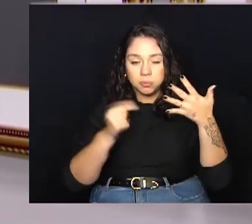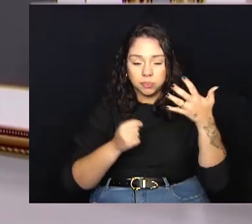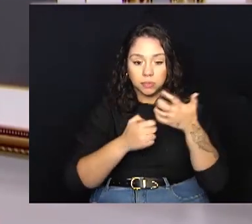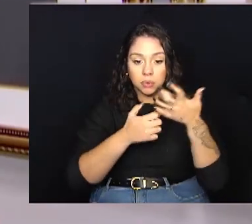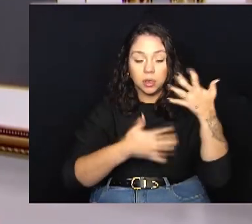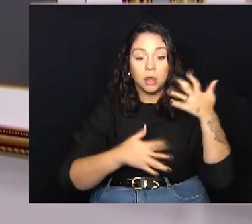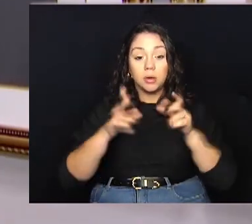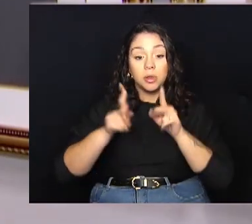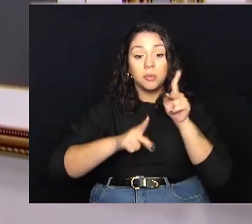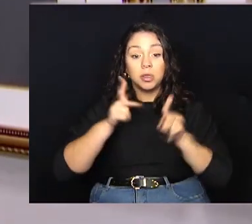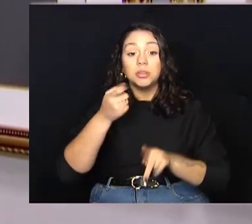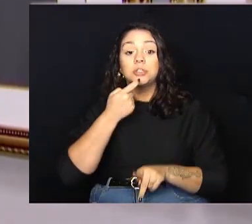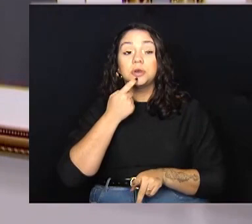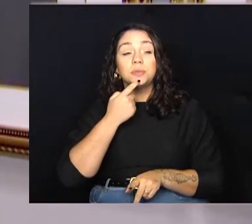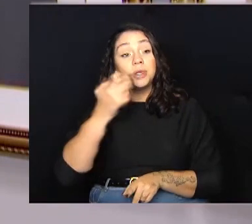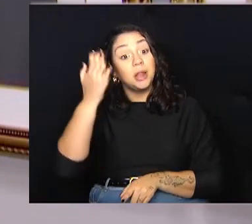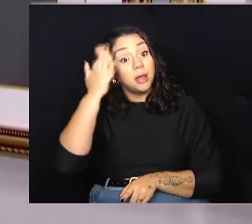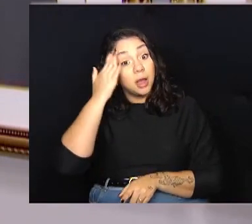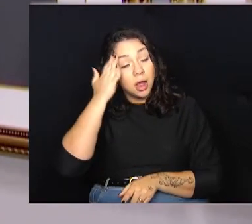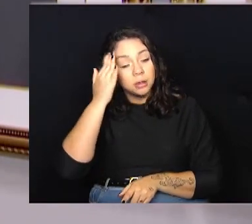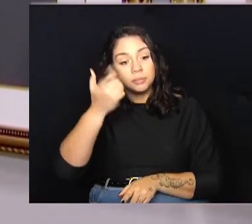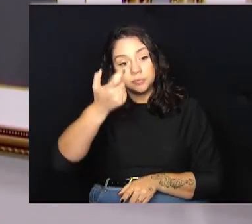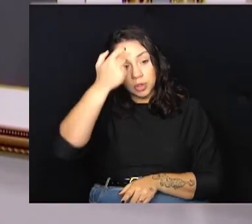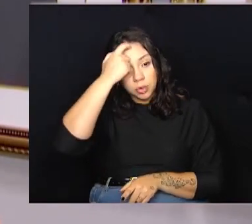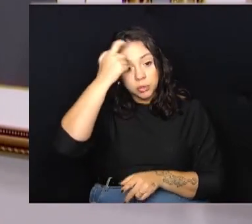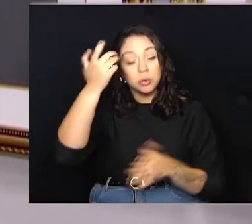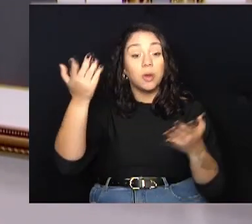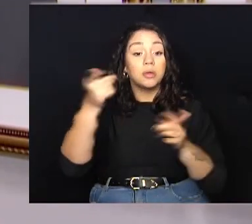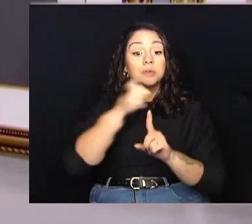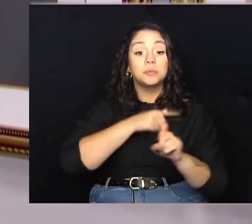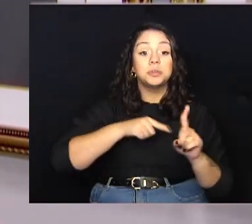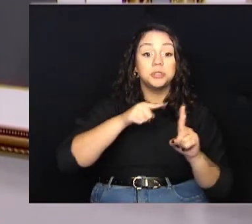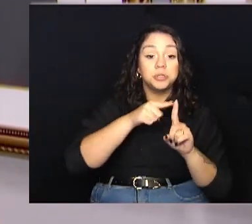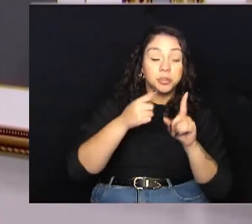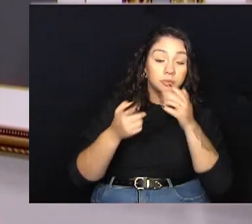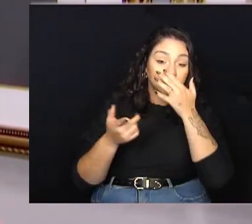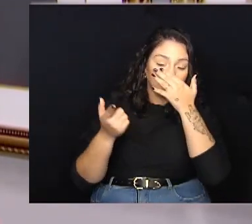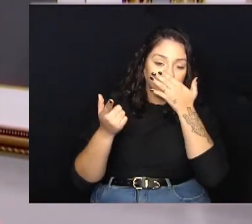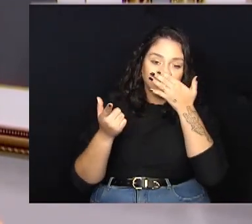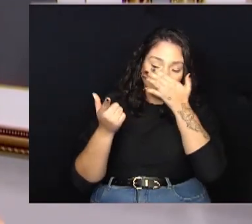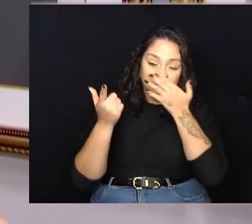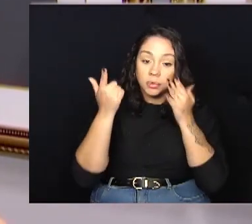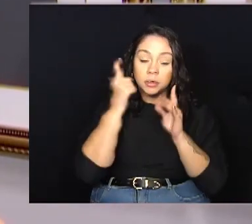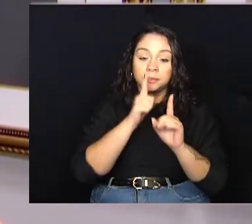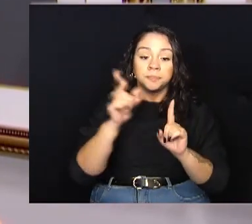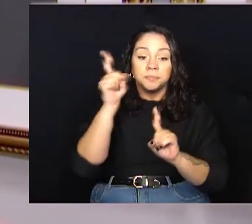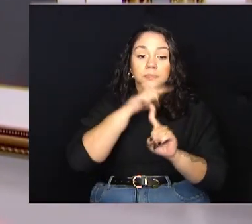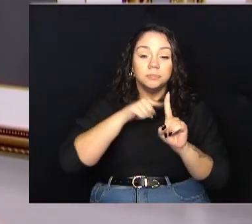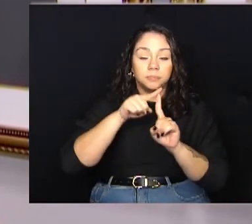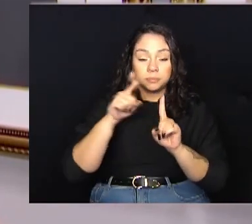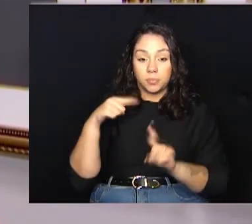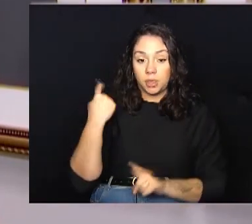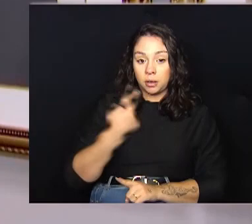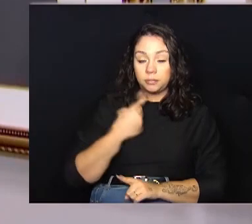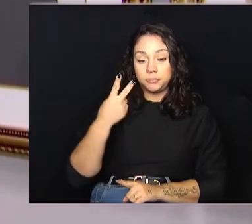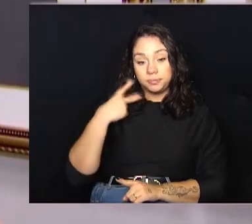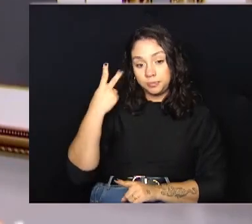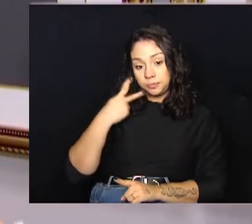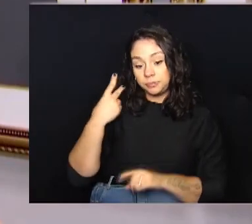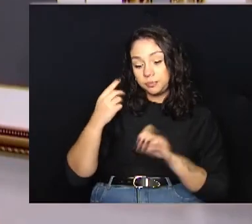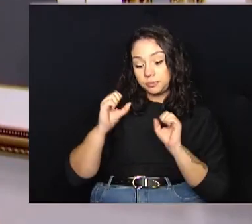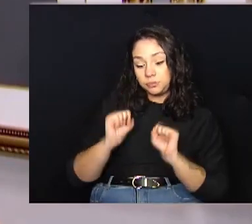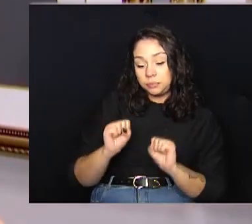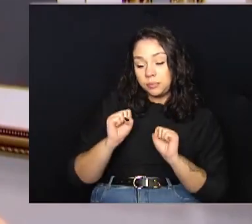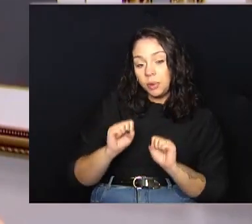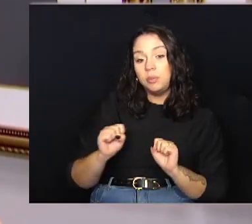a população de Campinas saiba as metas né a ser alcançadas e nós Vereador vereadores possamos